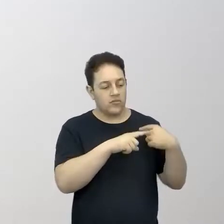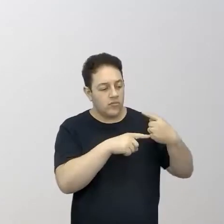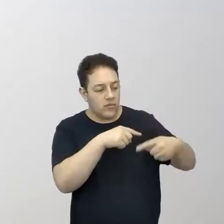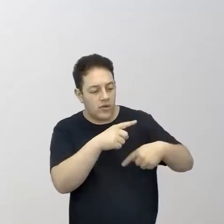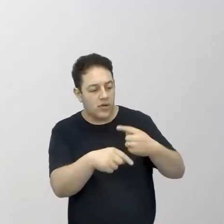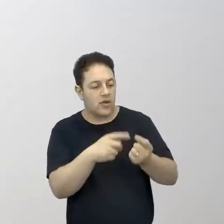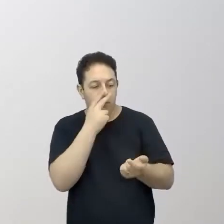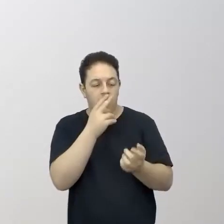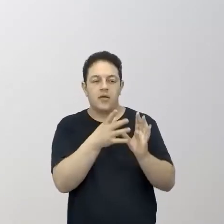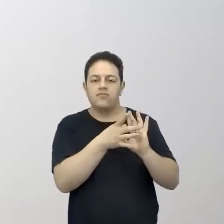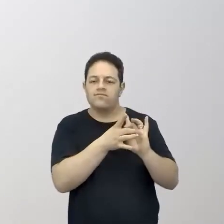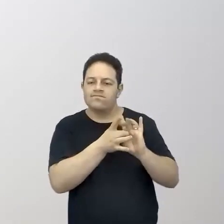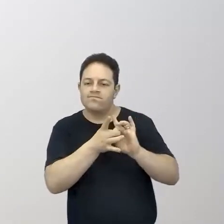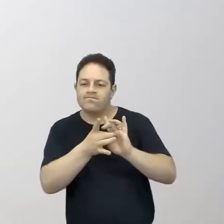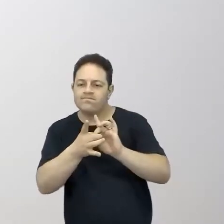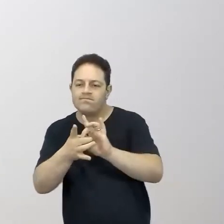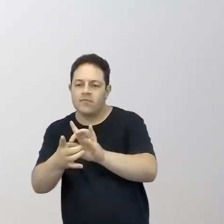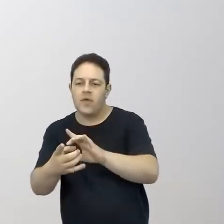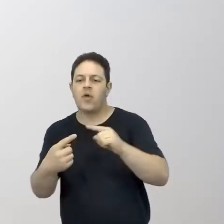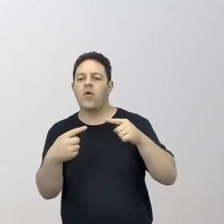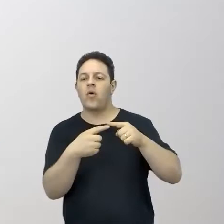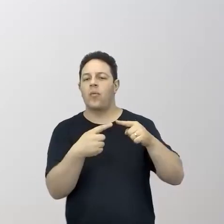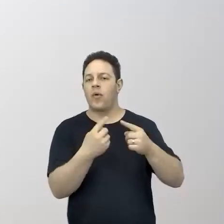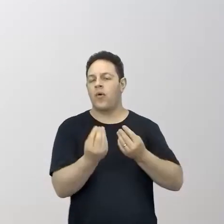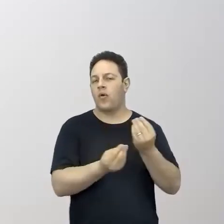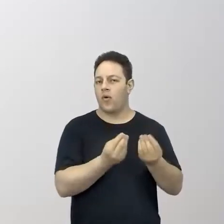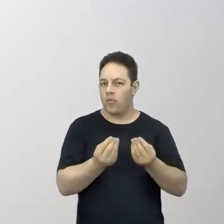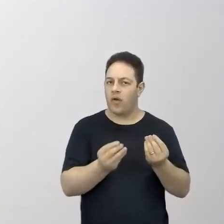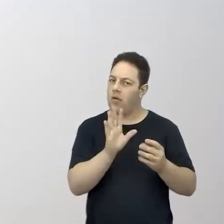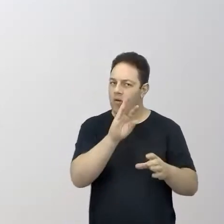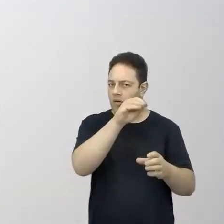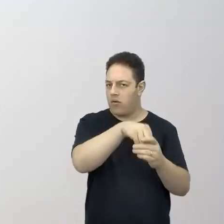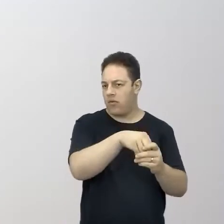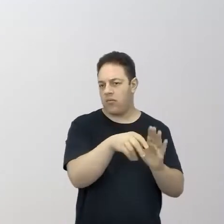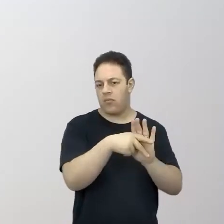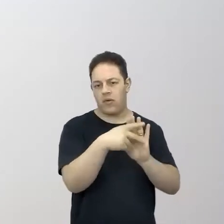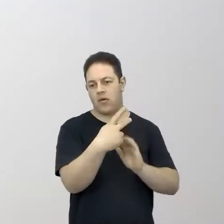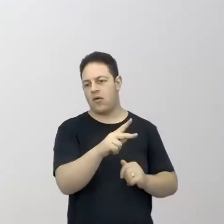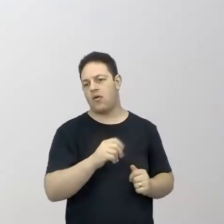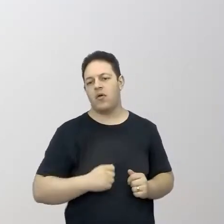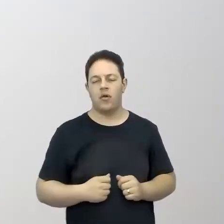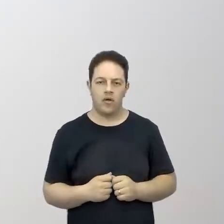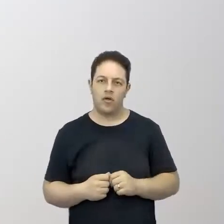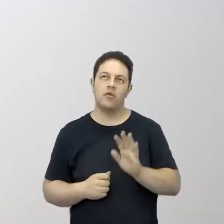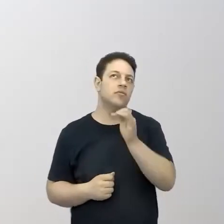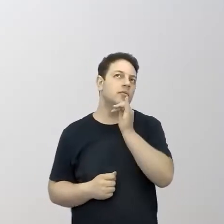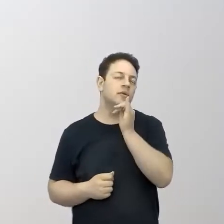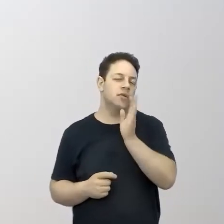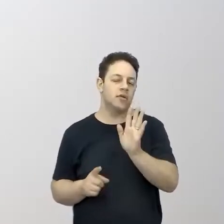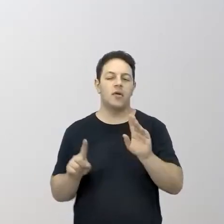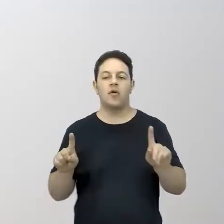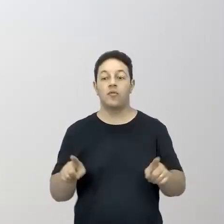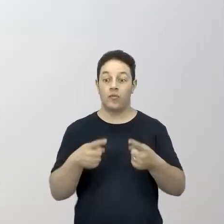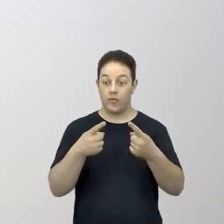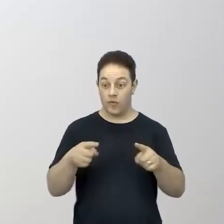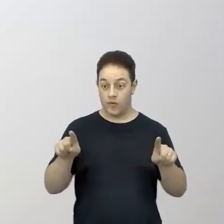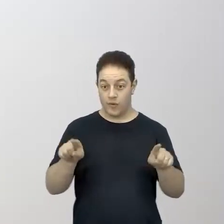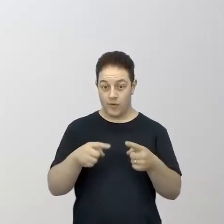uma certa coerência, uma certa lógica, é uma lógica interna. Então, pensando na música, por